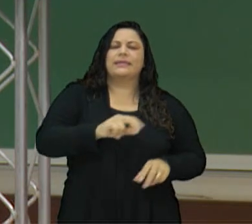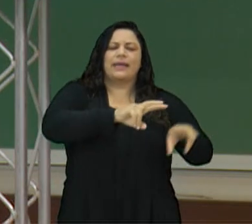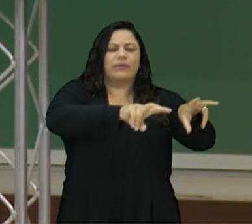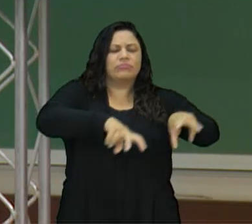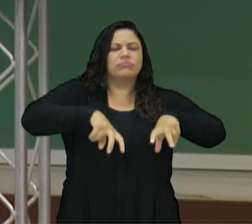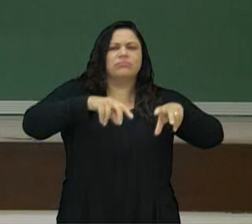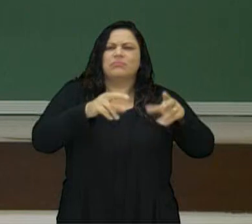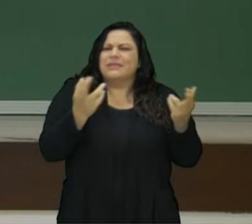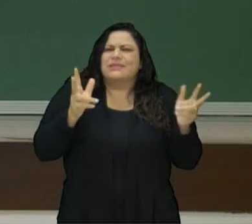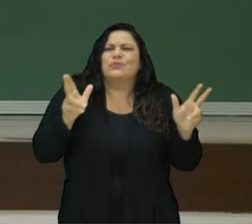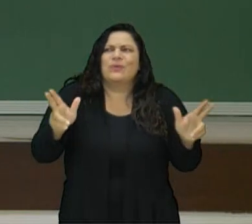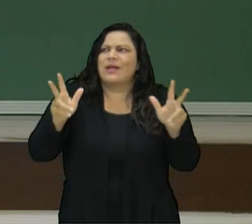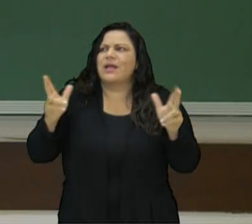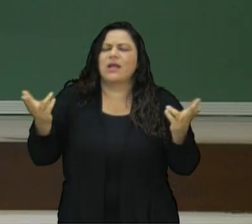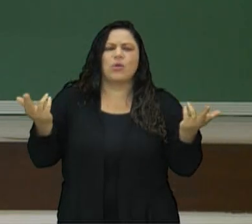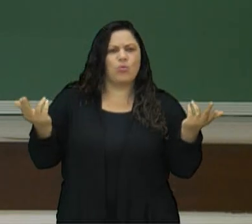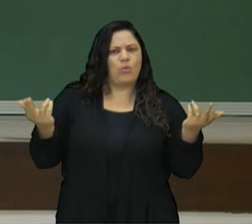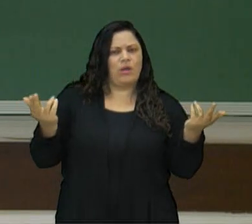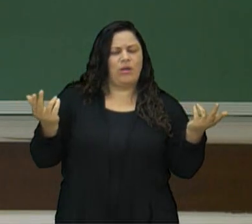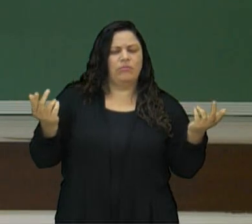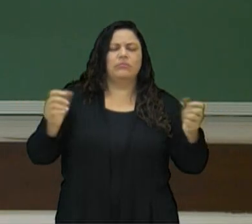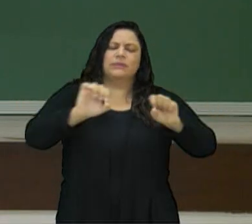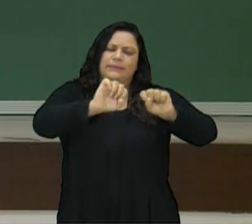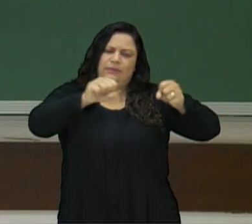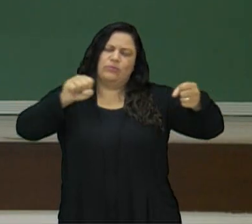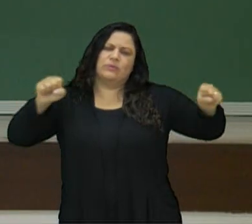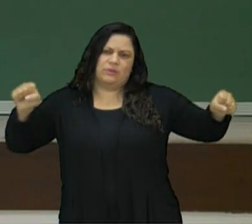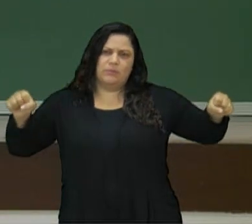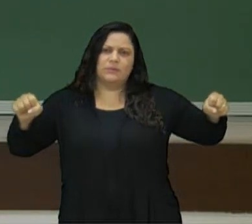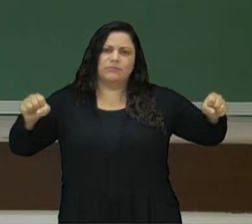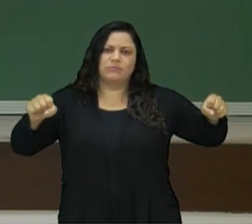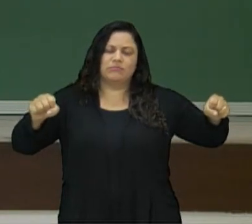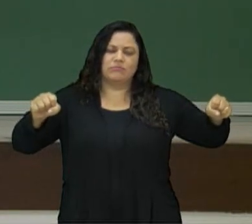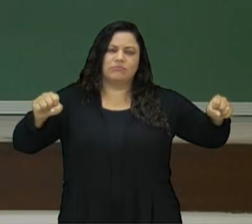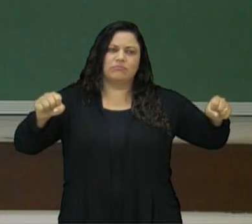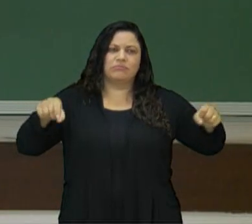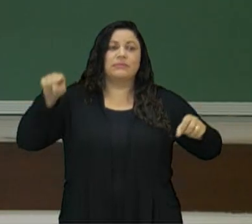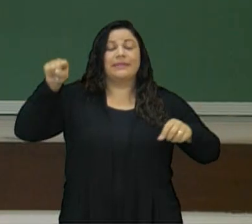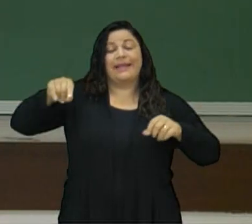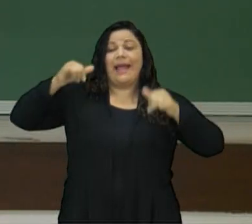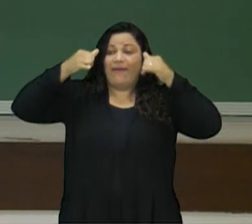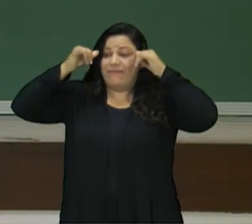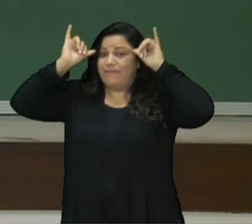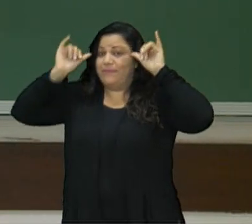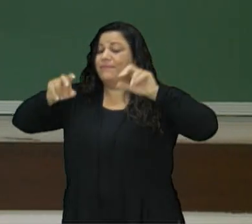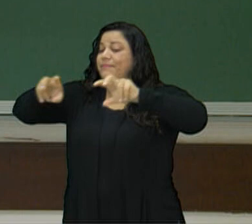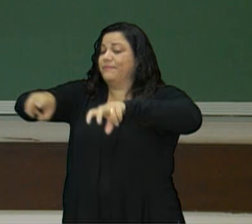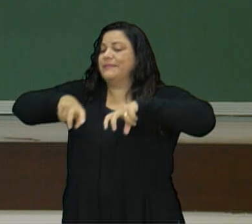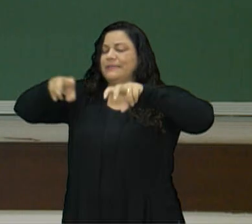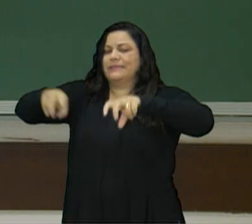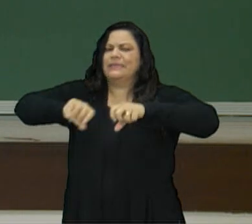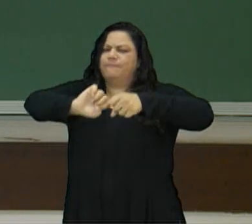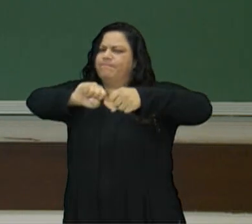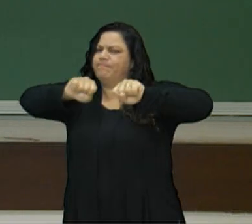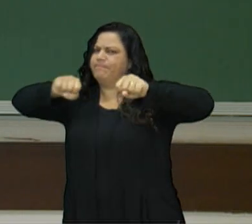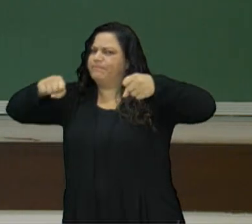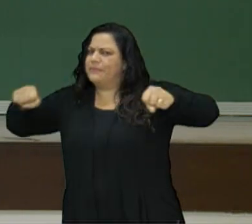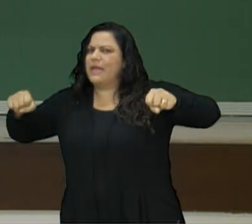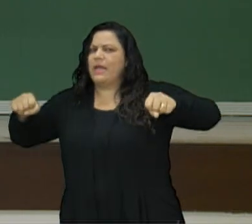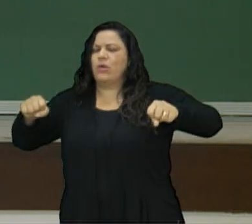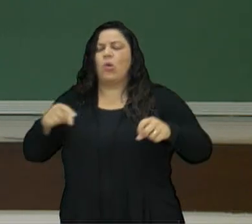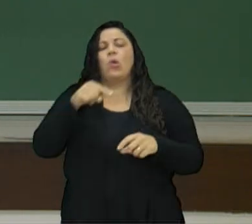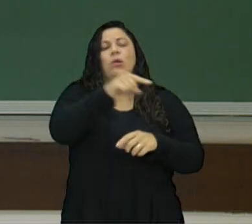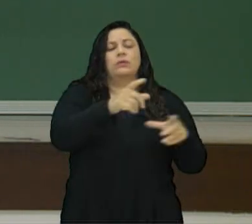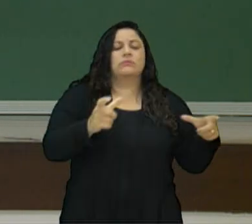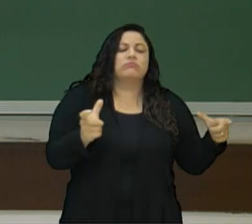a diferença seria o tamanho, a extensão territorial. A fazenda, lá, a hacienda, é maior do que o sítio, que é um